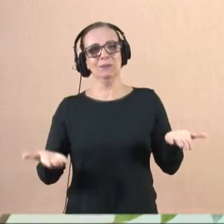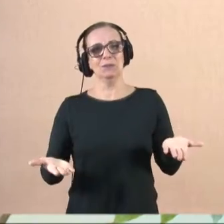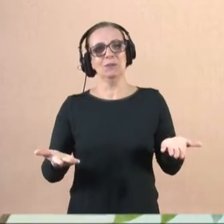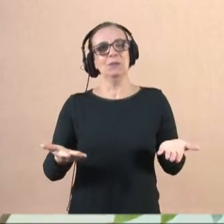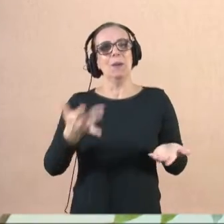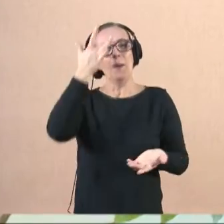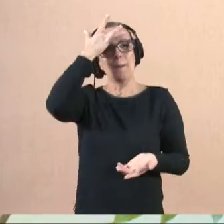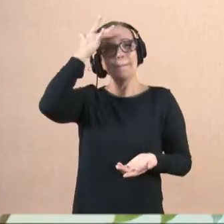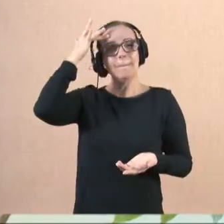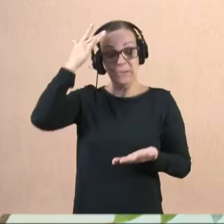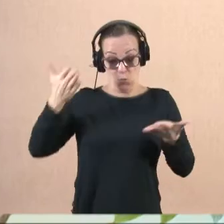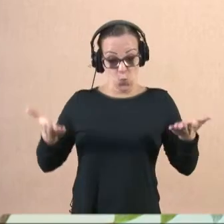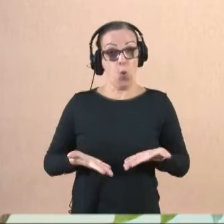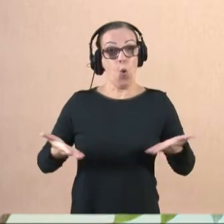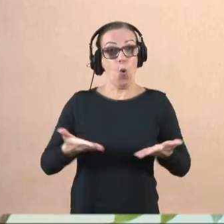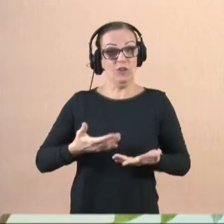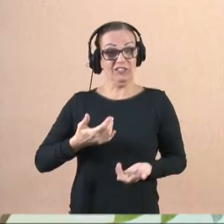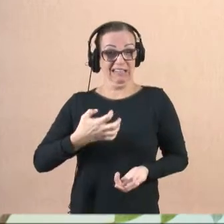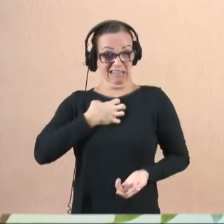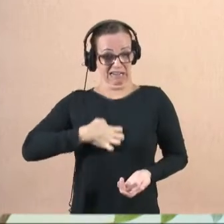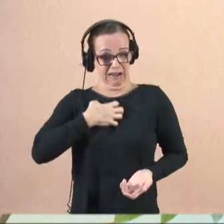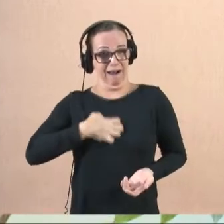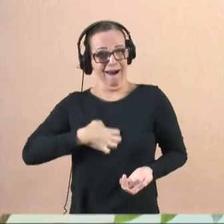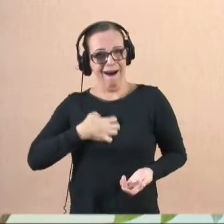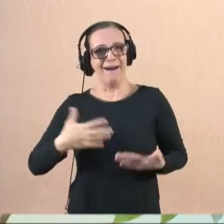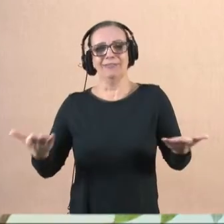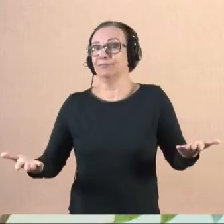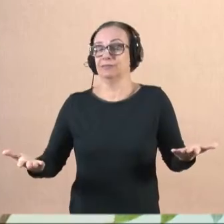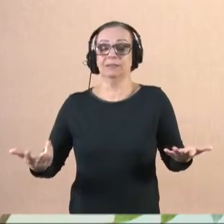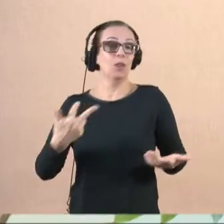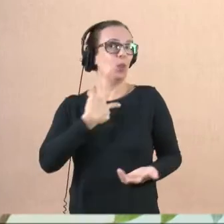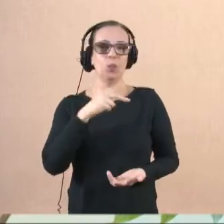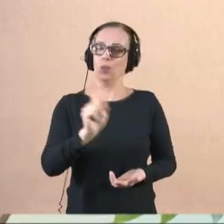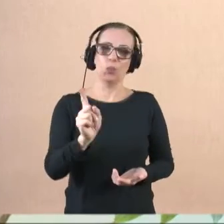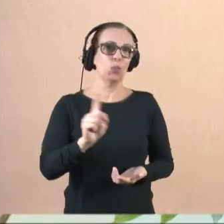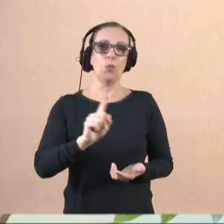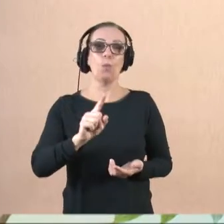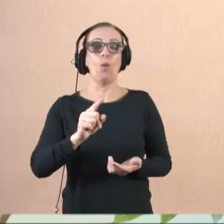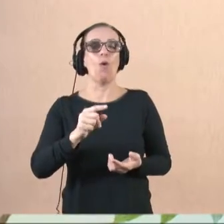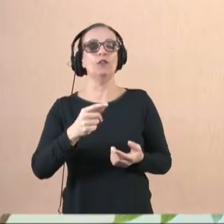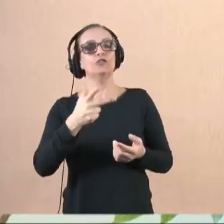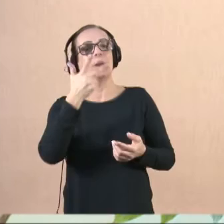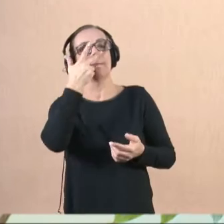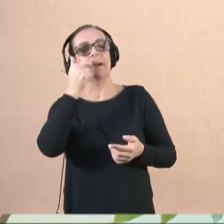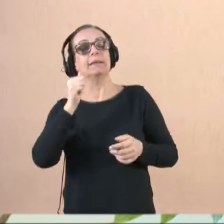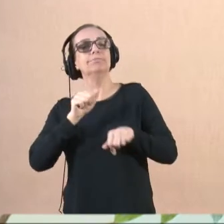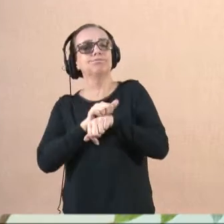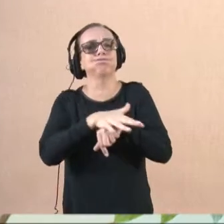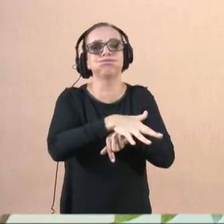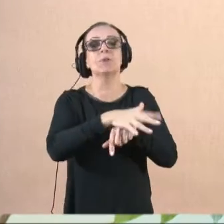ray of wood or raiva bom atropelar o conceito importante da